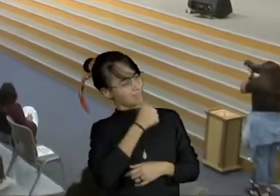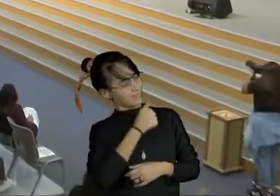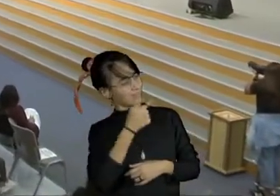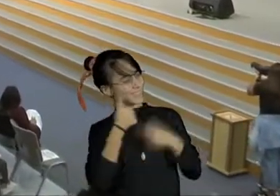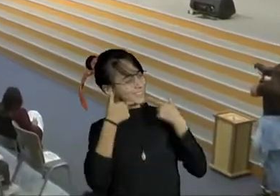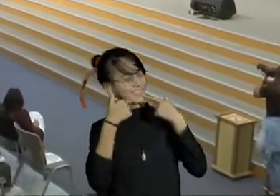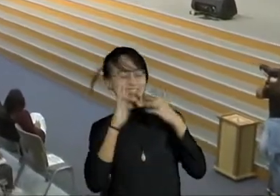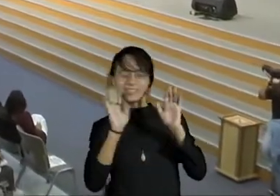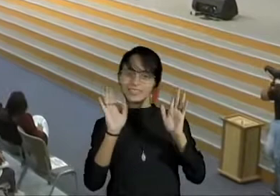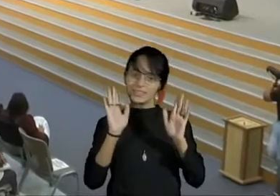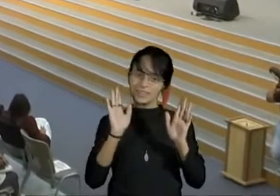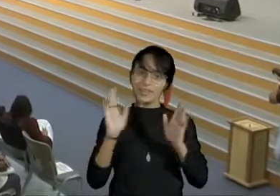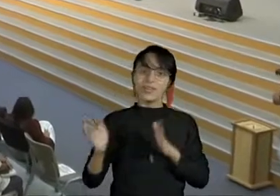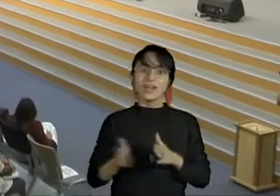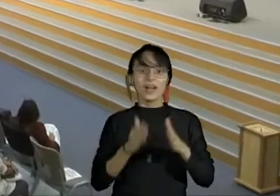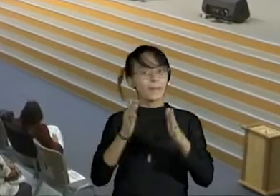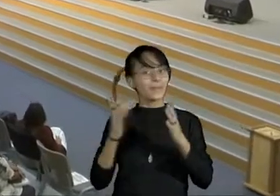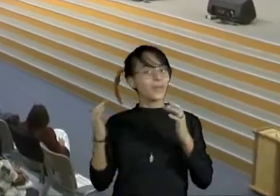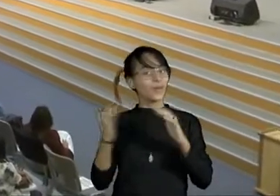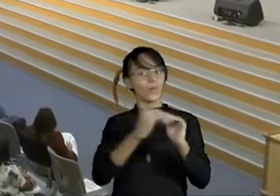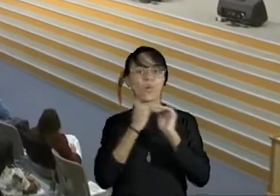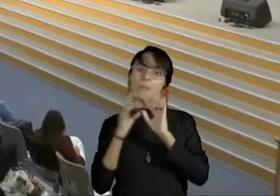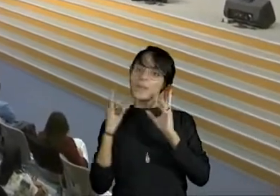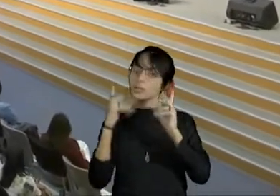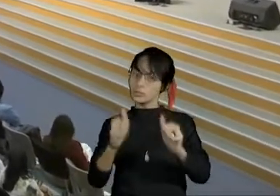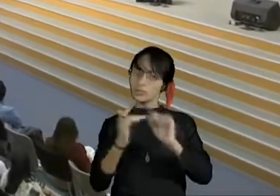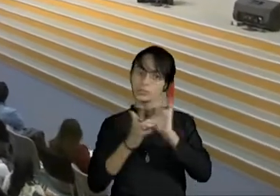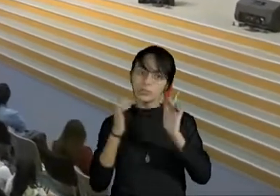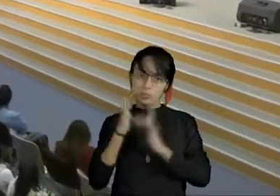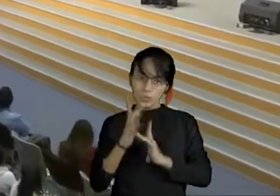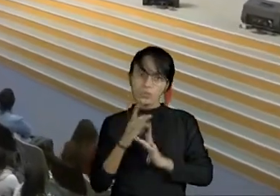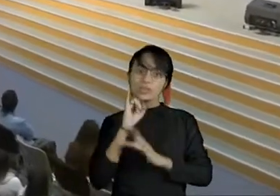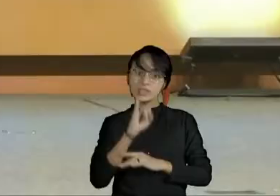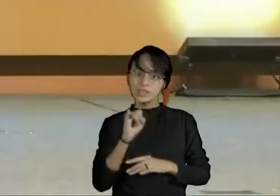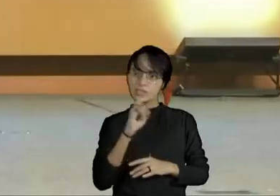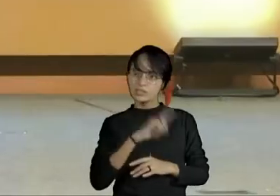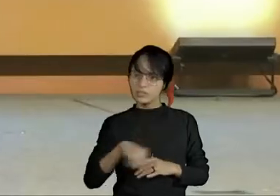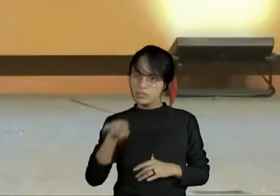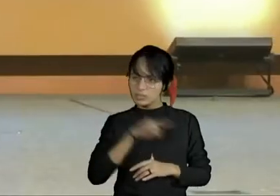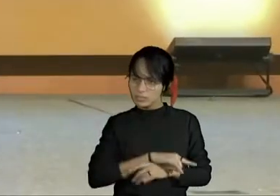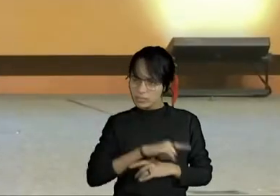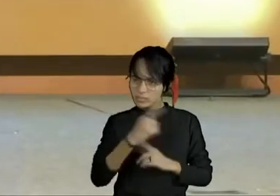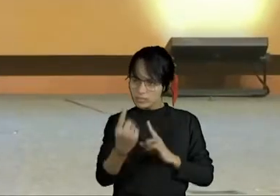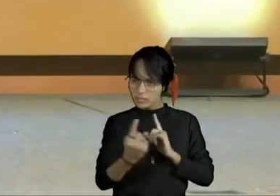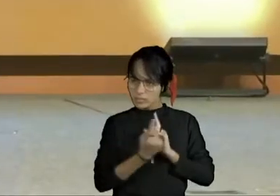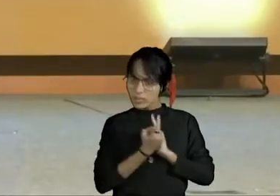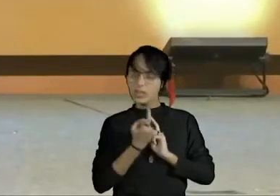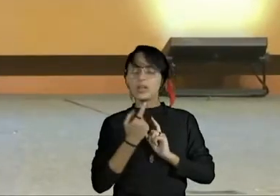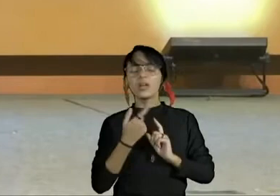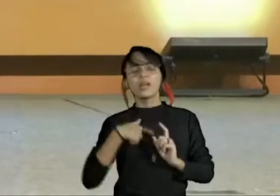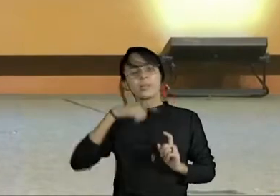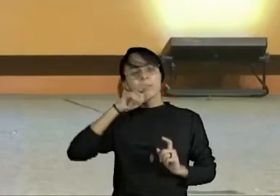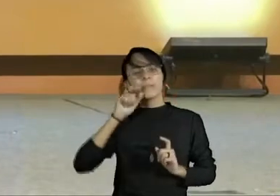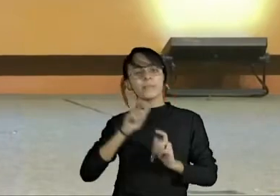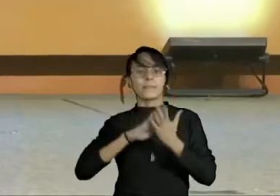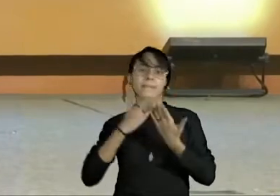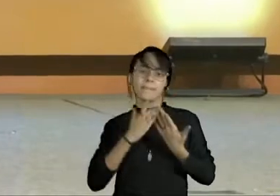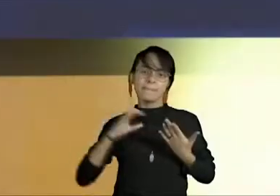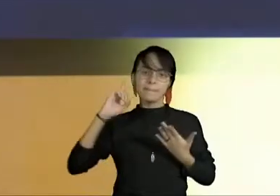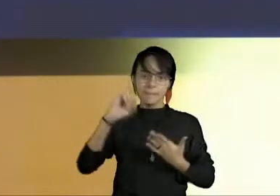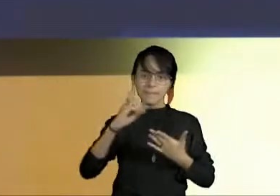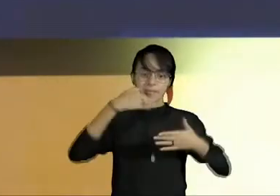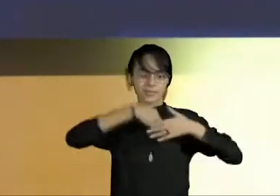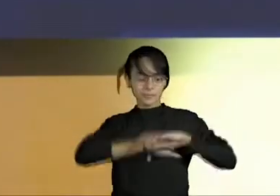carismático. O caminho é igual para todos, disse Jesus. Se vós estiverdes em mim e as minhas palavras estiverdes em